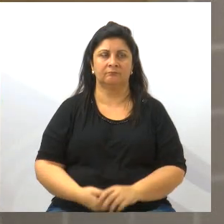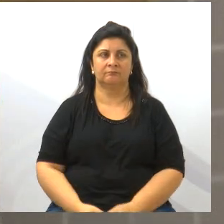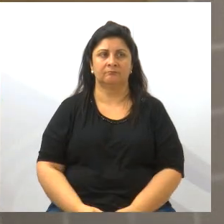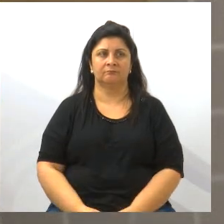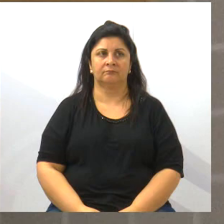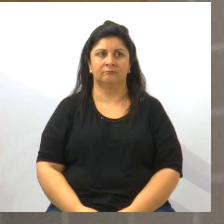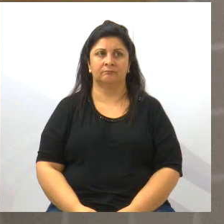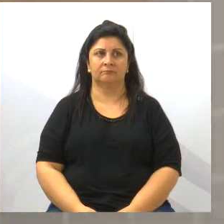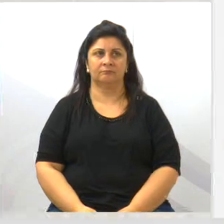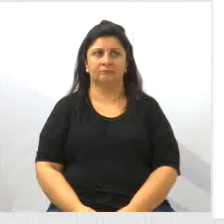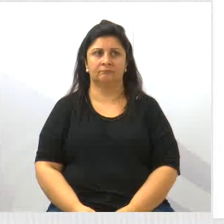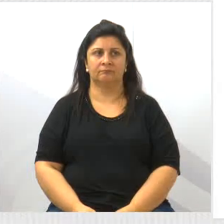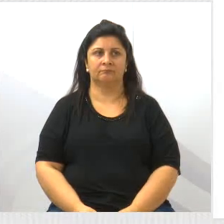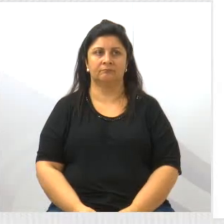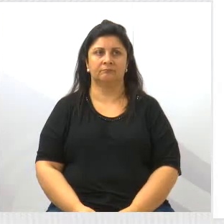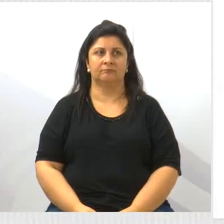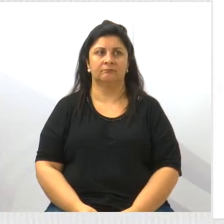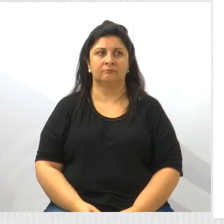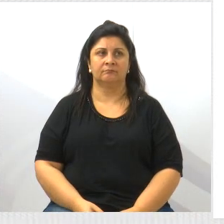Tem mais?